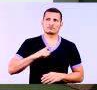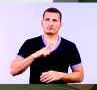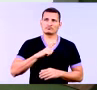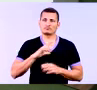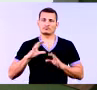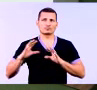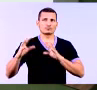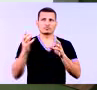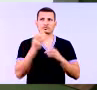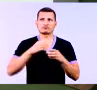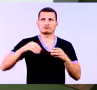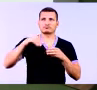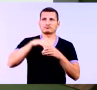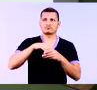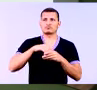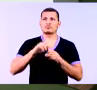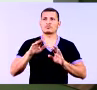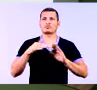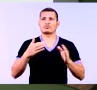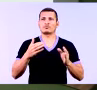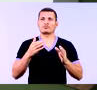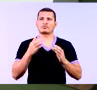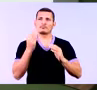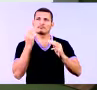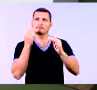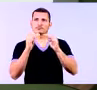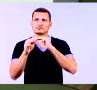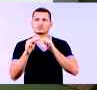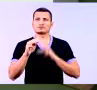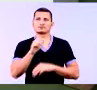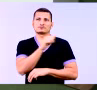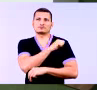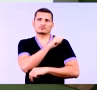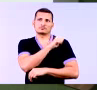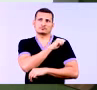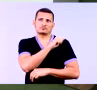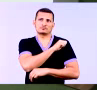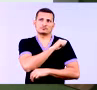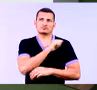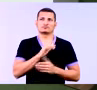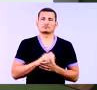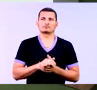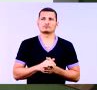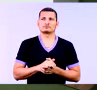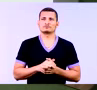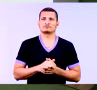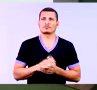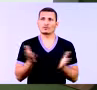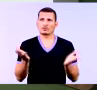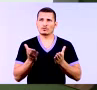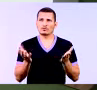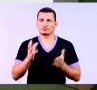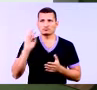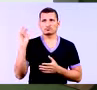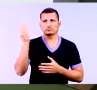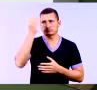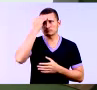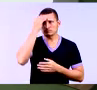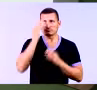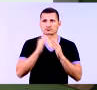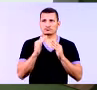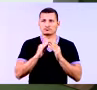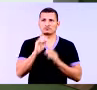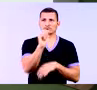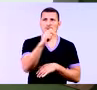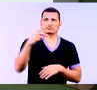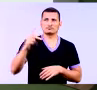nós vimos. Qual é a mensagem que os nossos alunos têm que levar para casa hoje sobre a aplicação